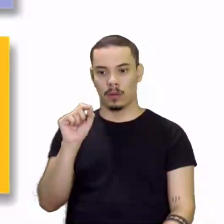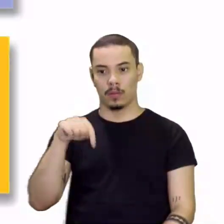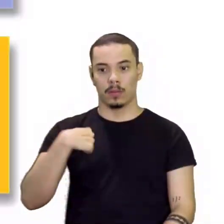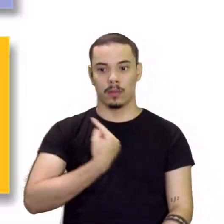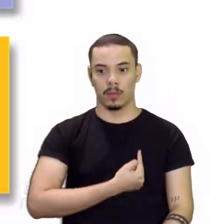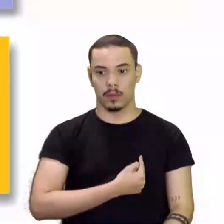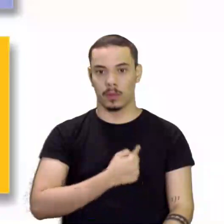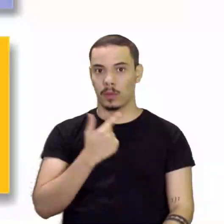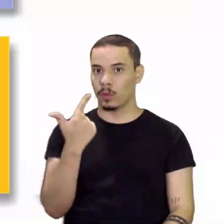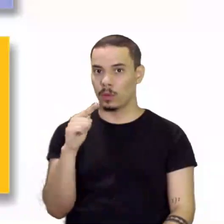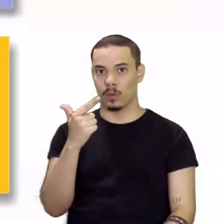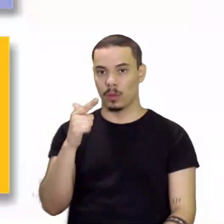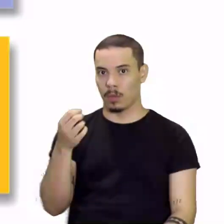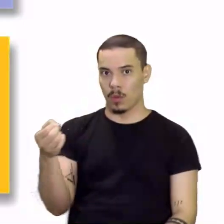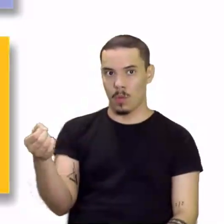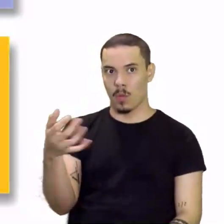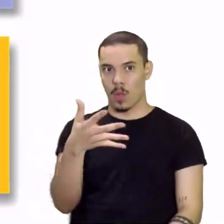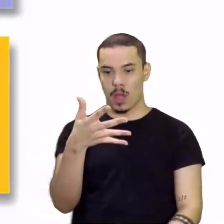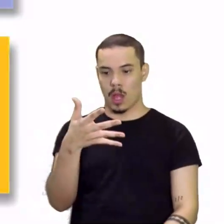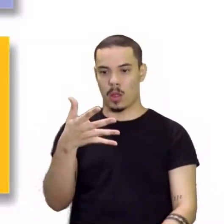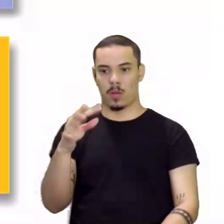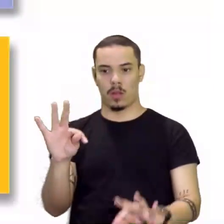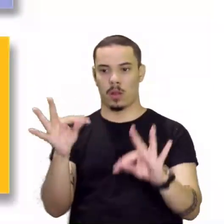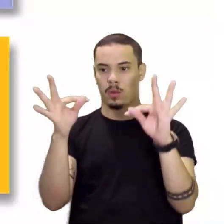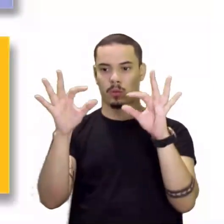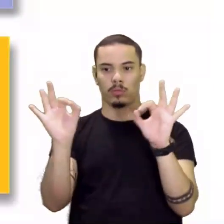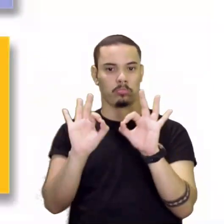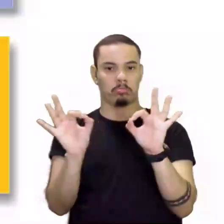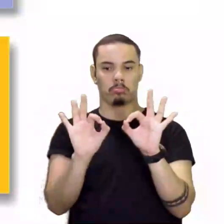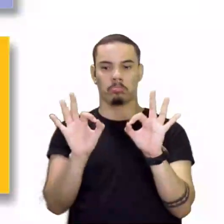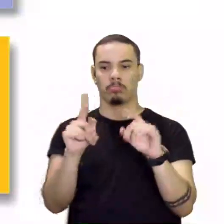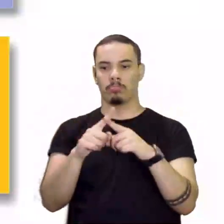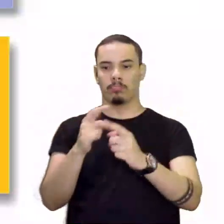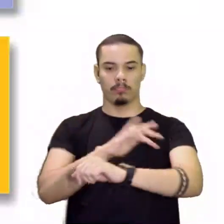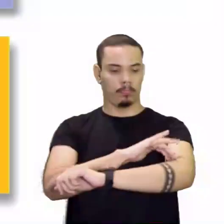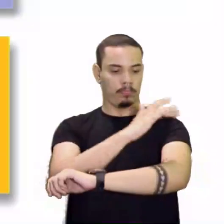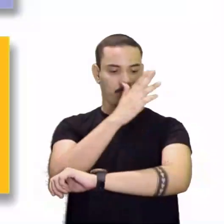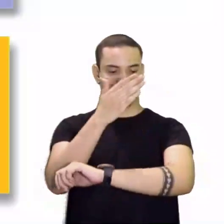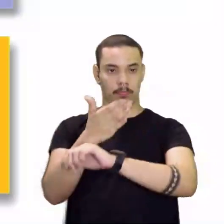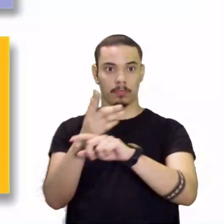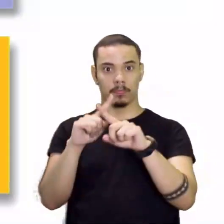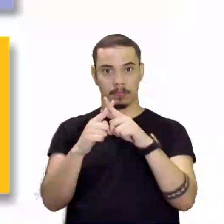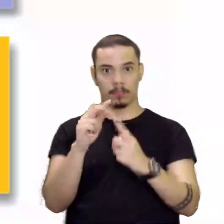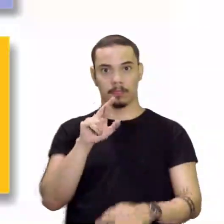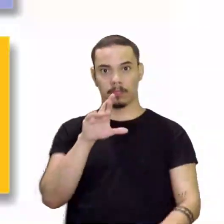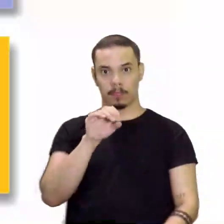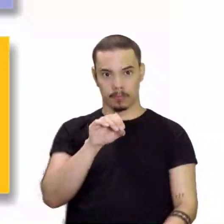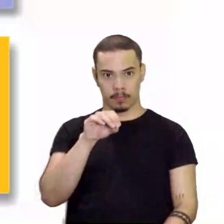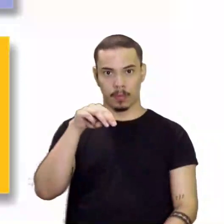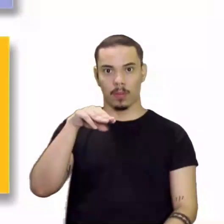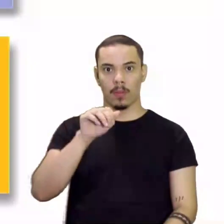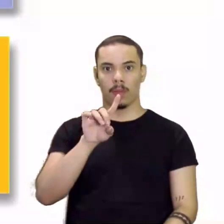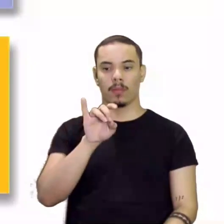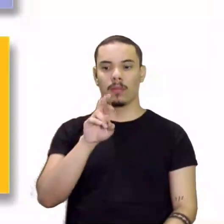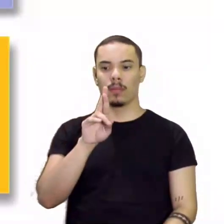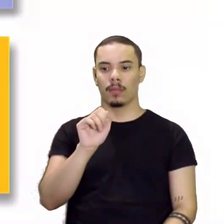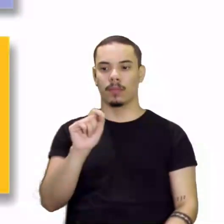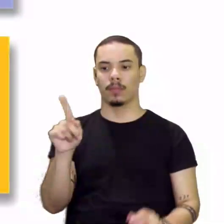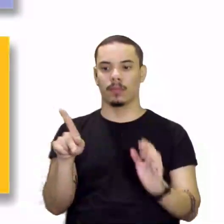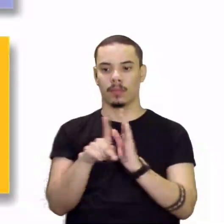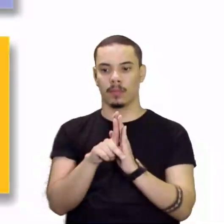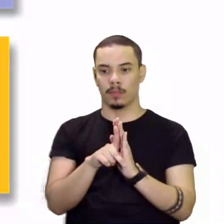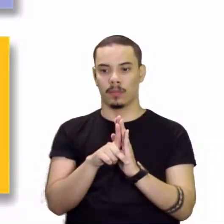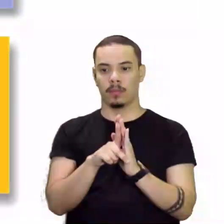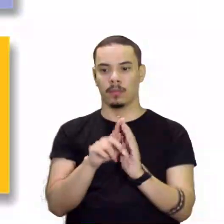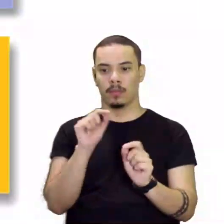temos dobramentos modernos, são as grandes montanhas. Mas o Rio Madeira nasce na Cordilheira dos Andes. A Cordilheira